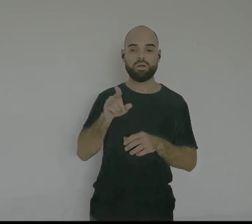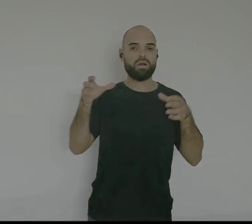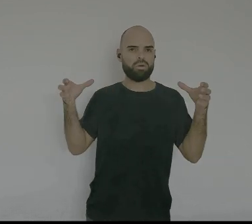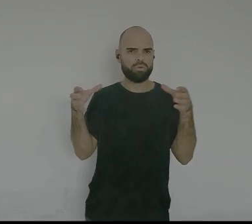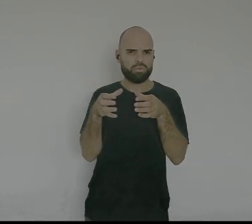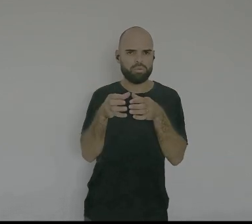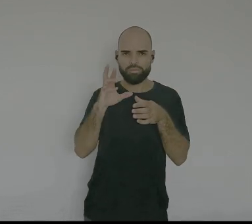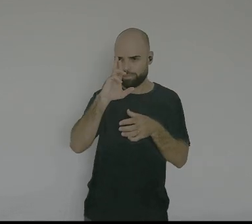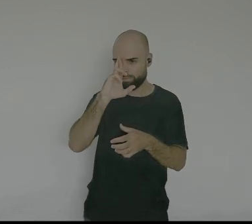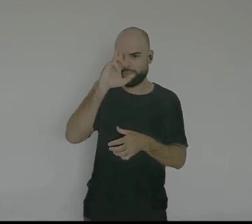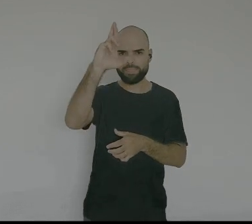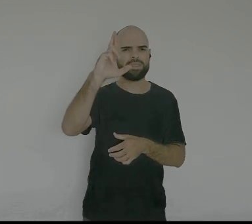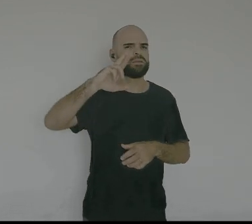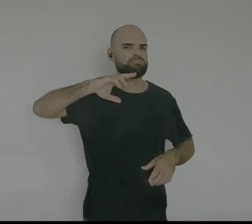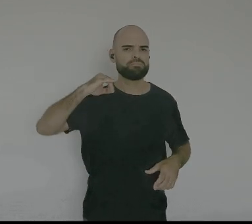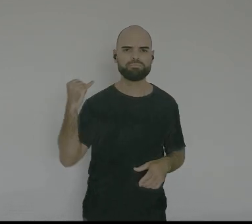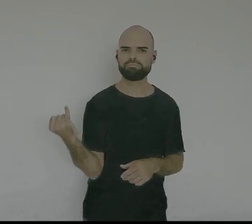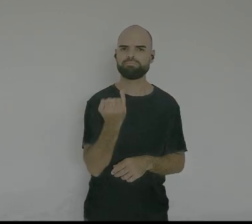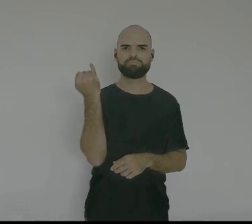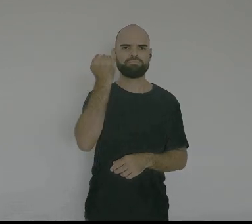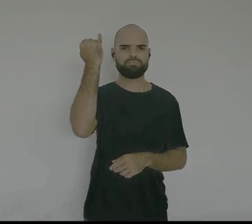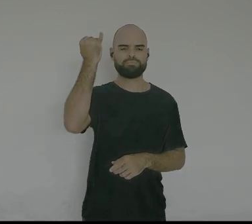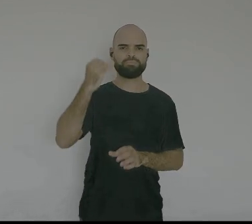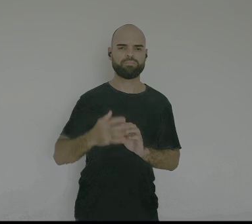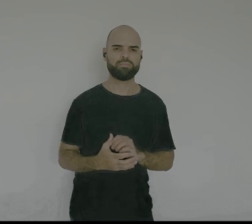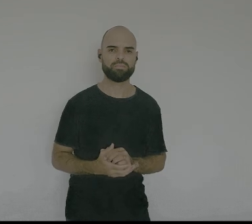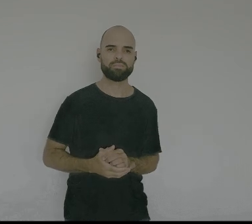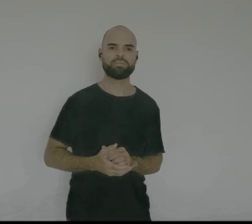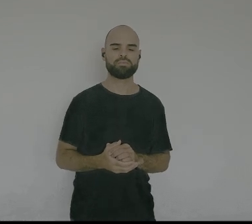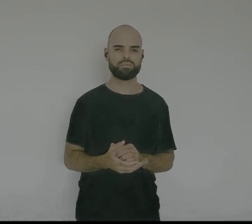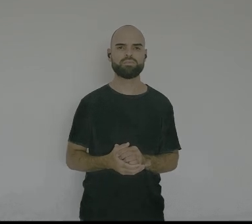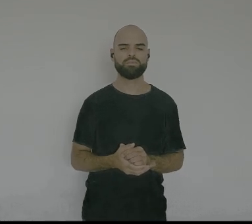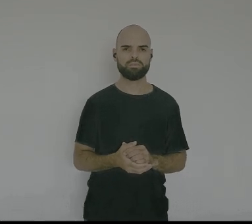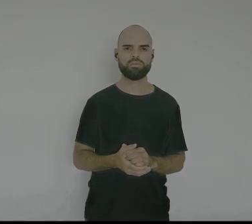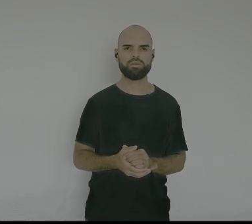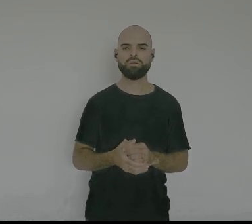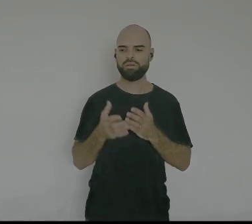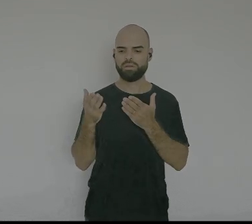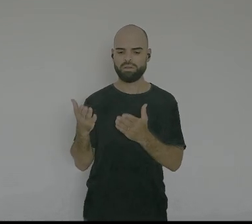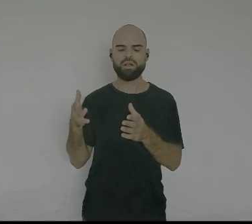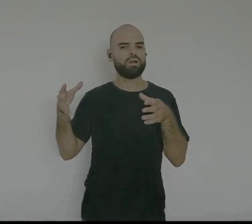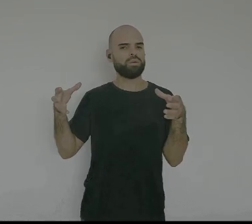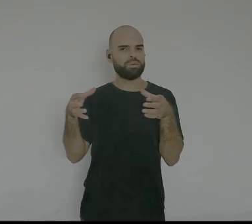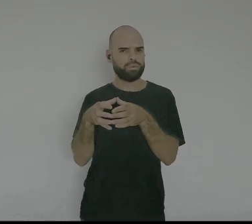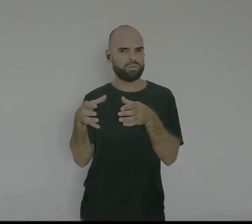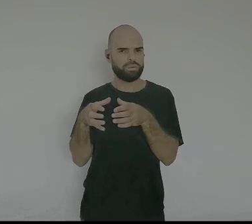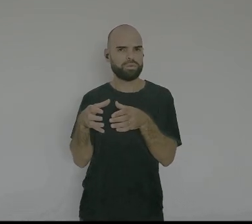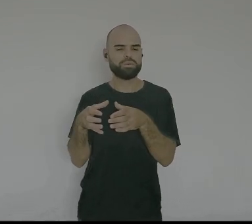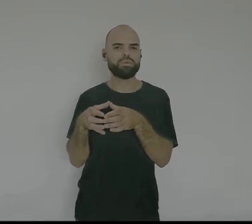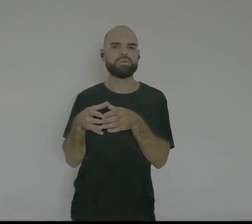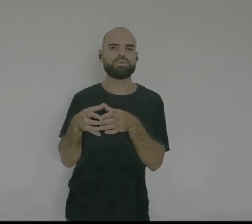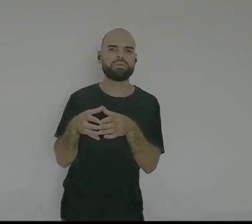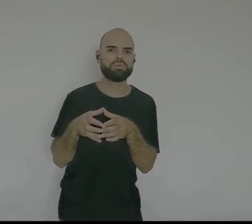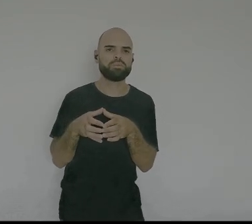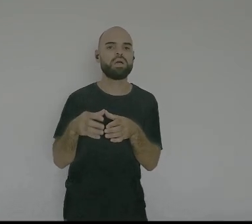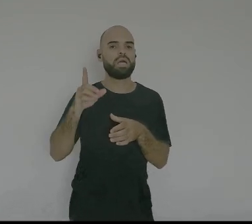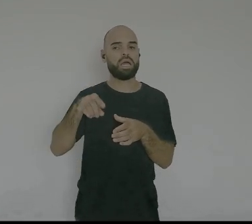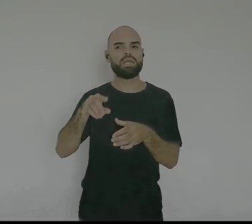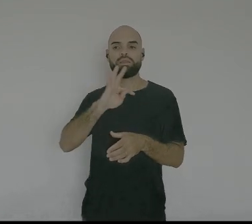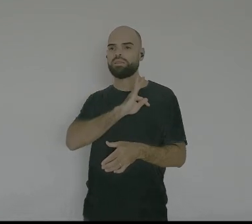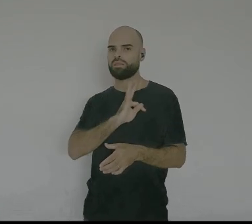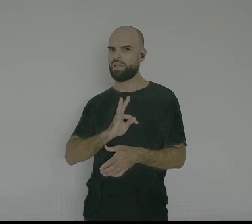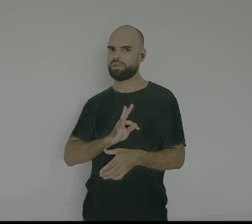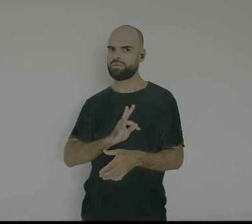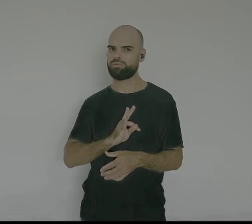E aí eu chamo a atenção, né? Esse comitê é fundamental. E ele deve ter, como é